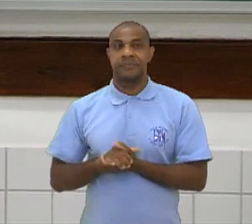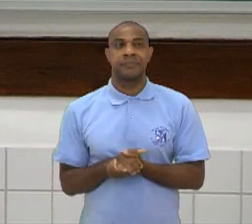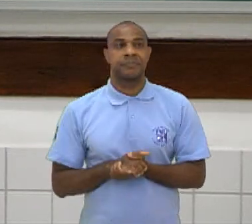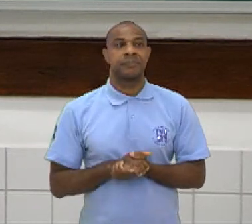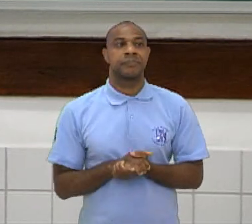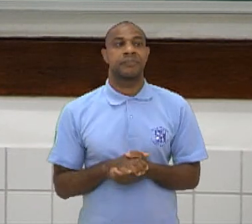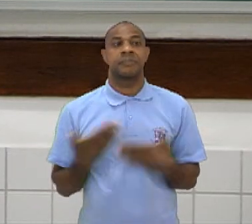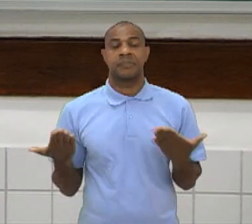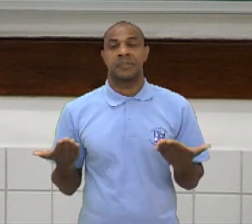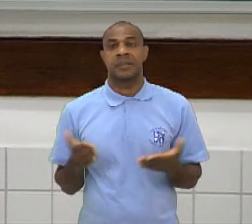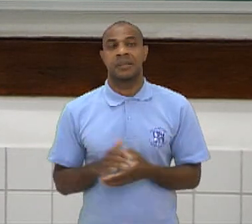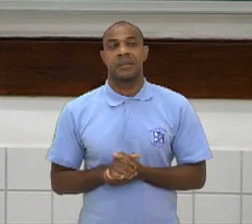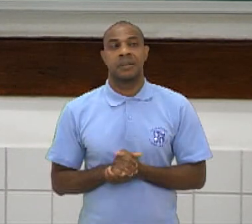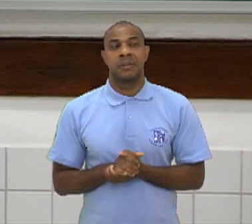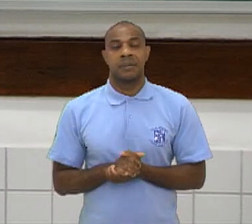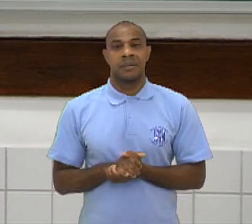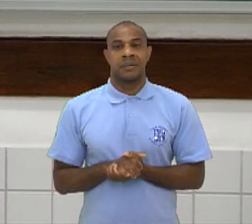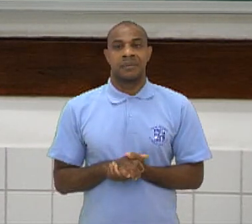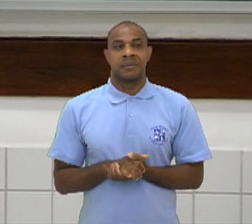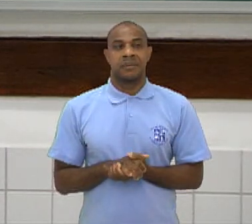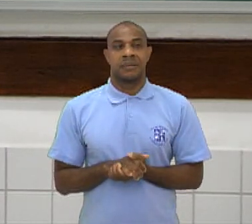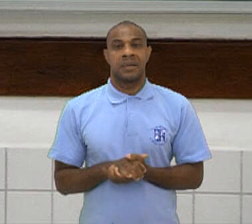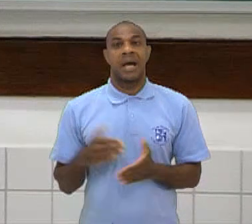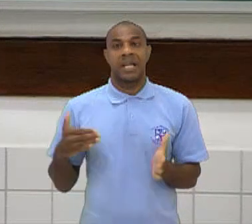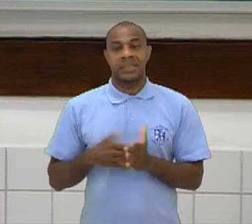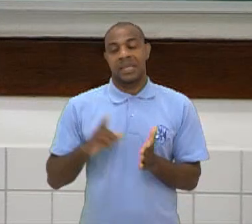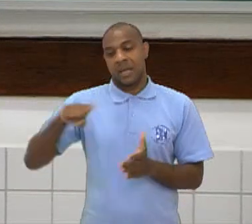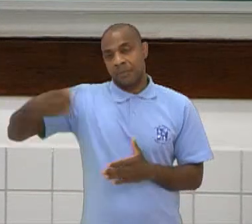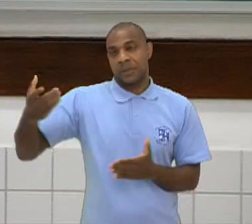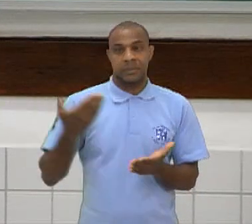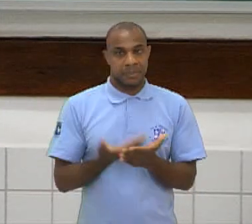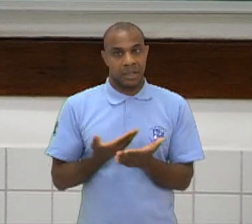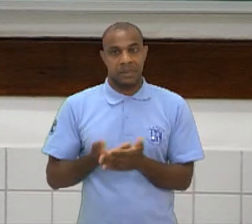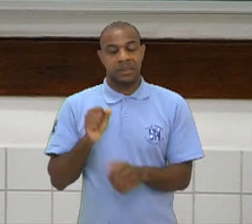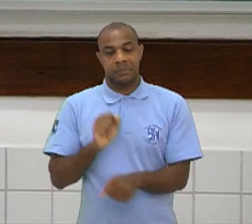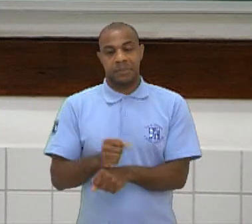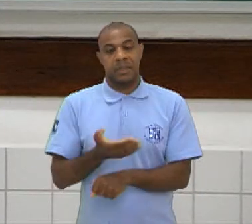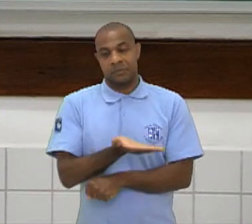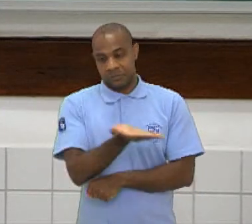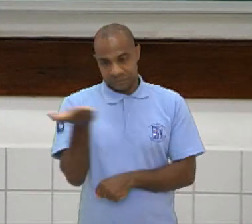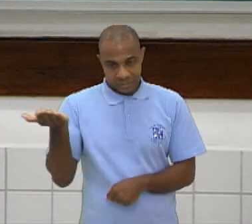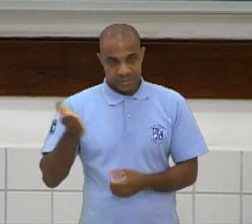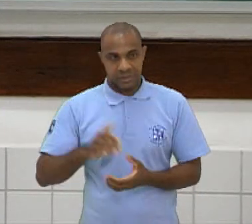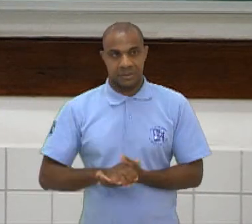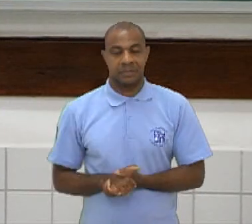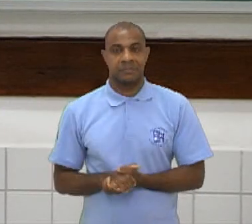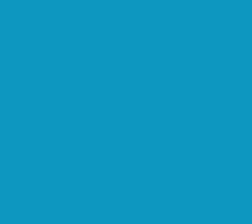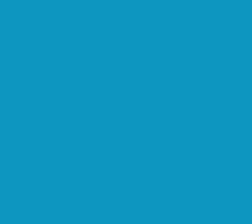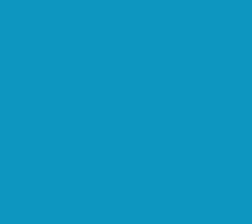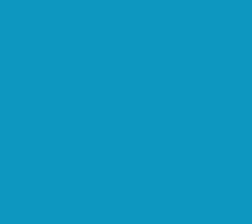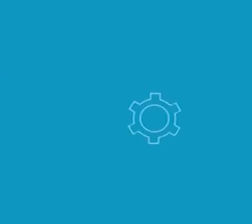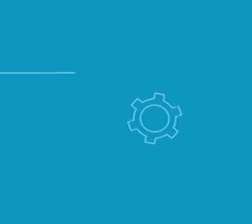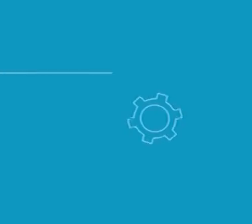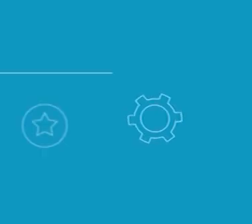tá? No mais, gente, vamos até a próxima aula, espero vocês lá. A aula está bem legal também, tá? Não percam.